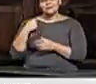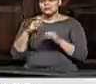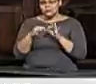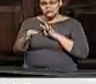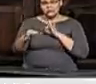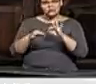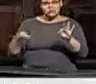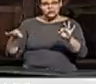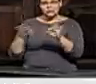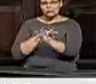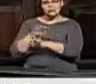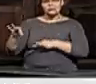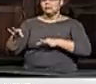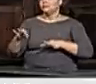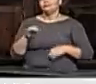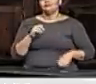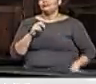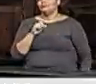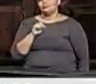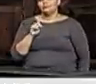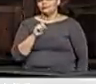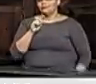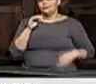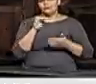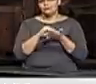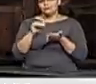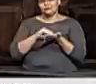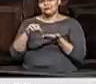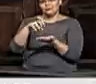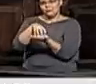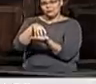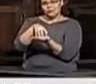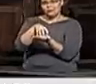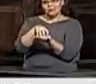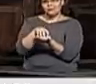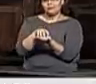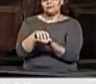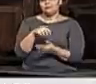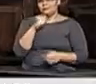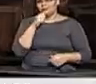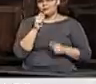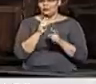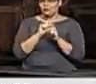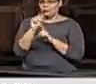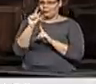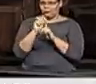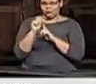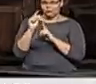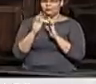instalações. Nenhuma secretaria deixou de pagar aluguel.